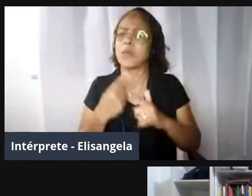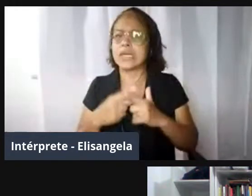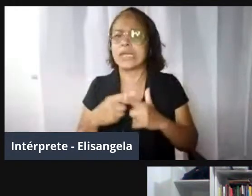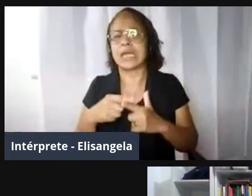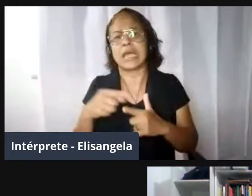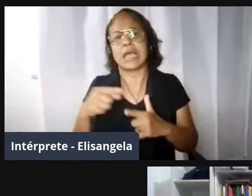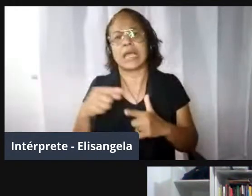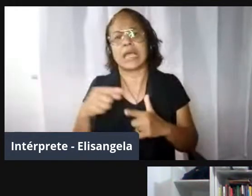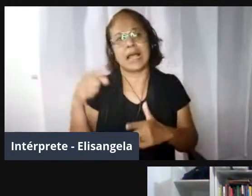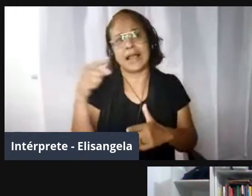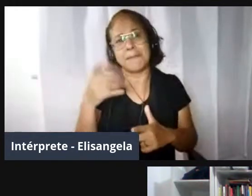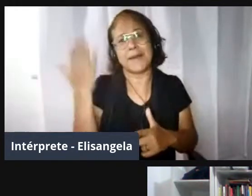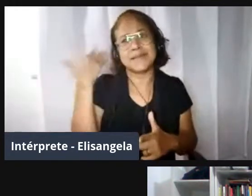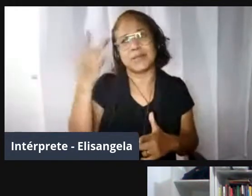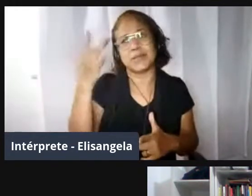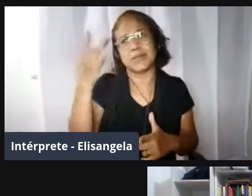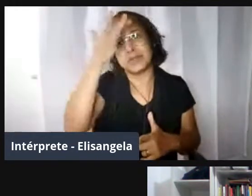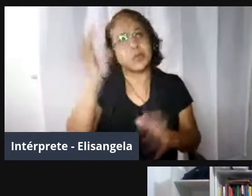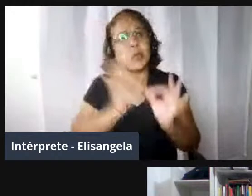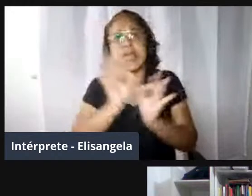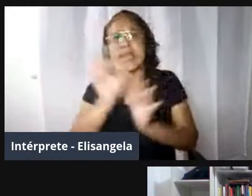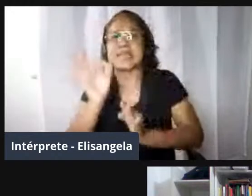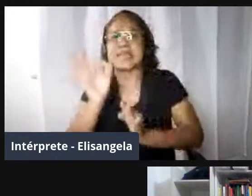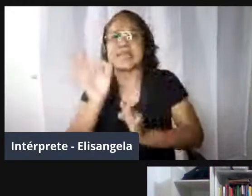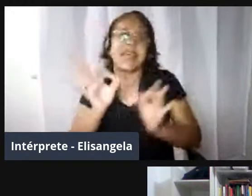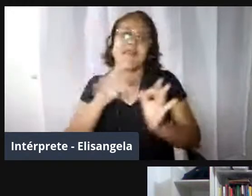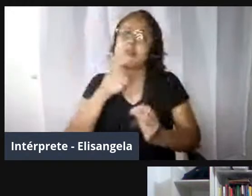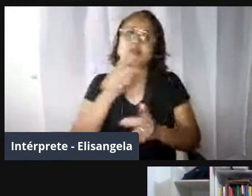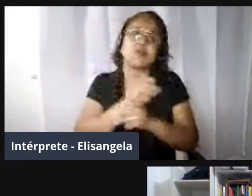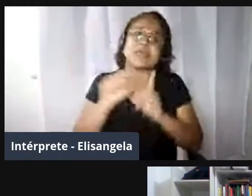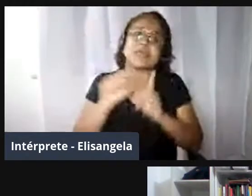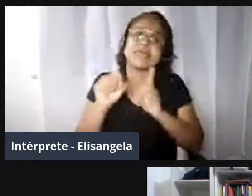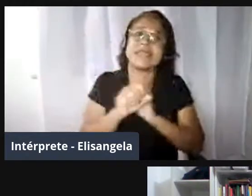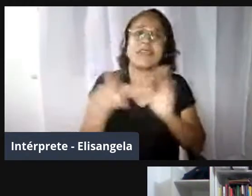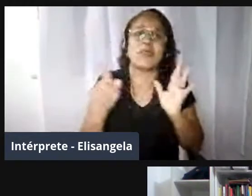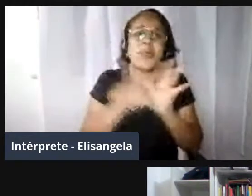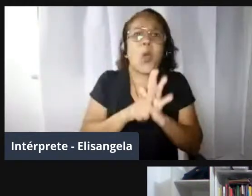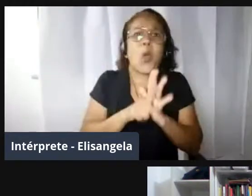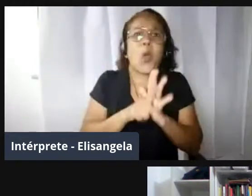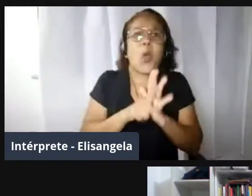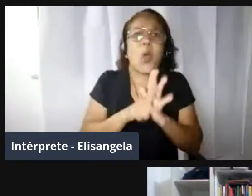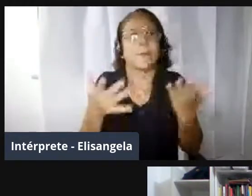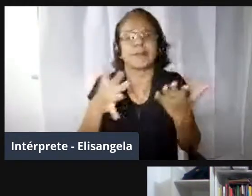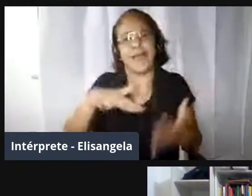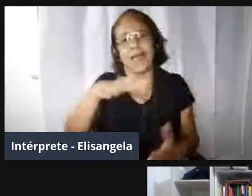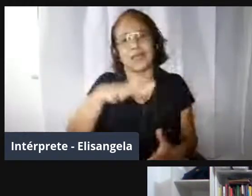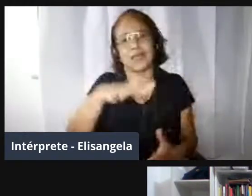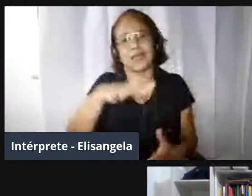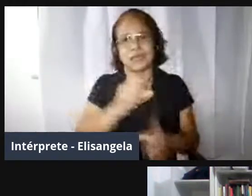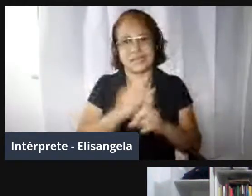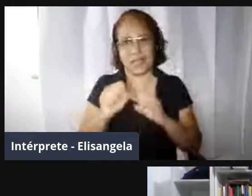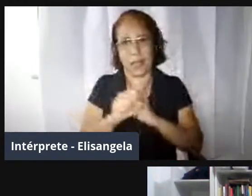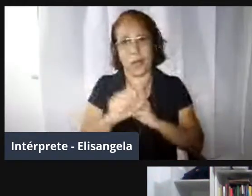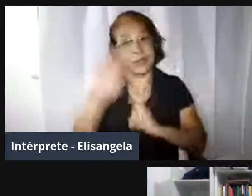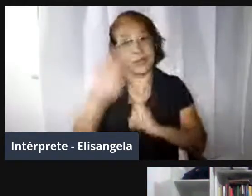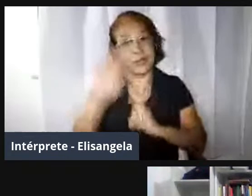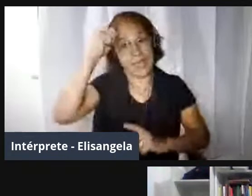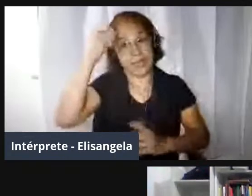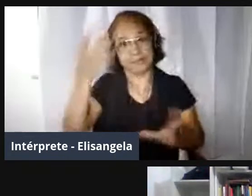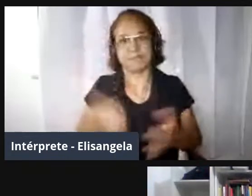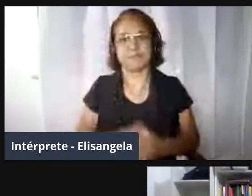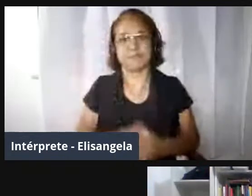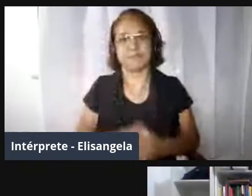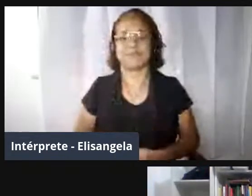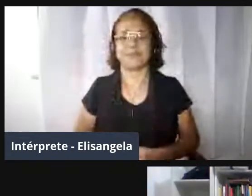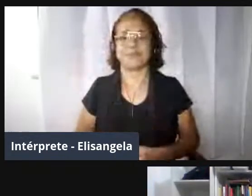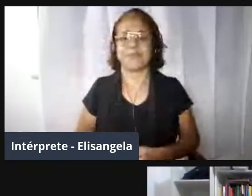não se organizavam às vezes, inclusive coletivamente, né? Foi nesse sentido. Desculpa, pode fazer as perguntas. Não, acho que é isso